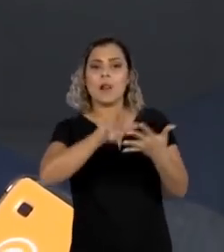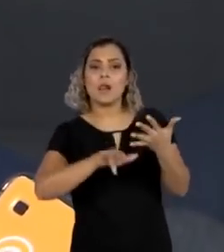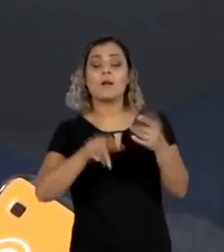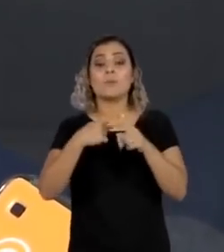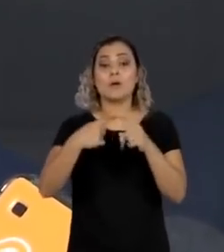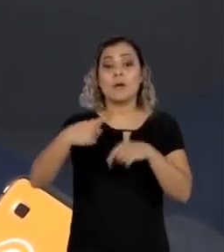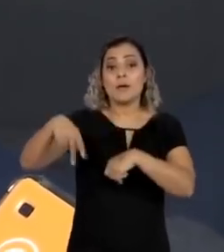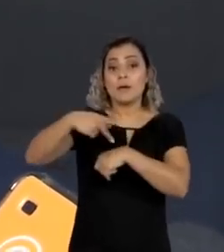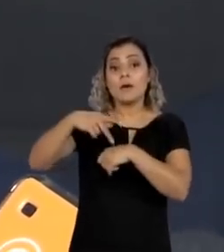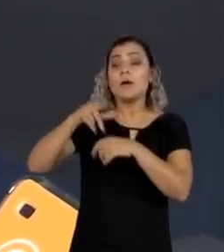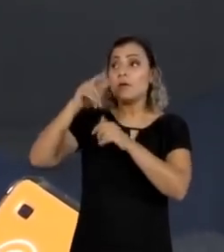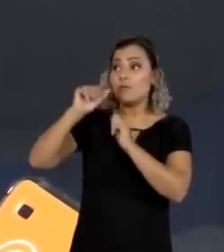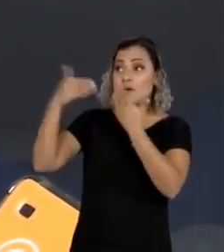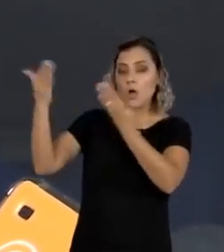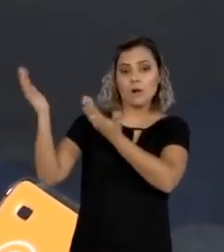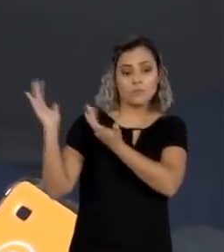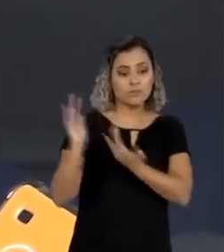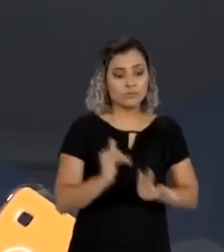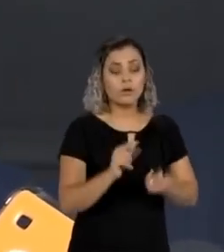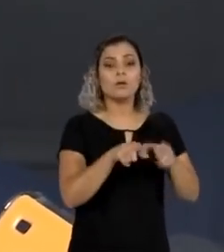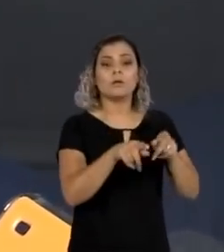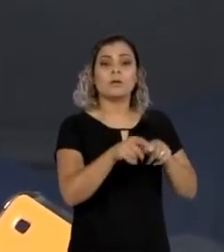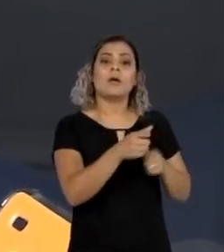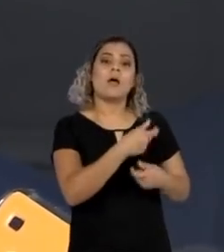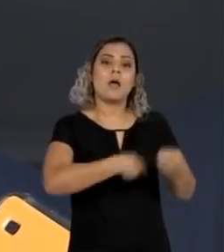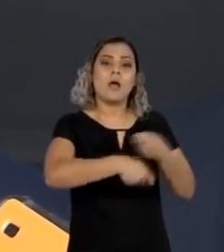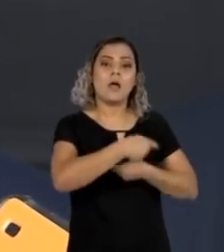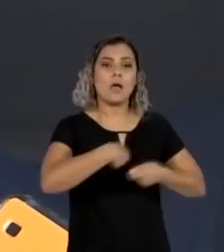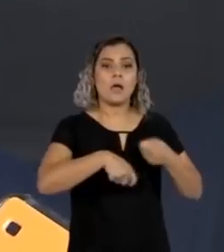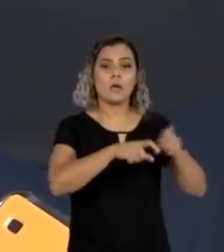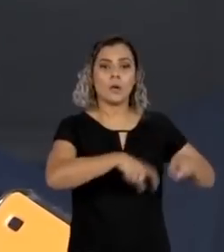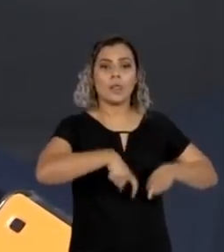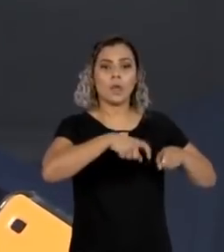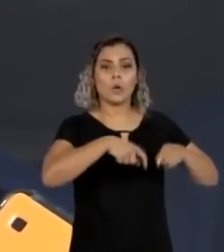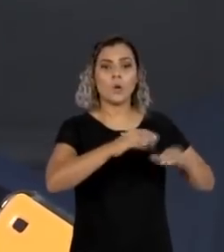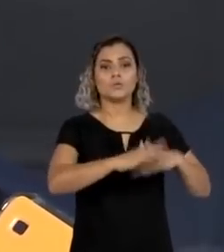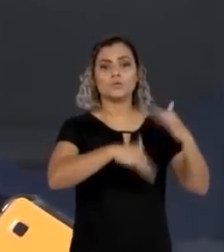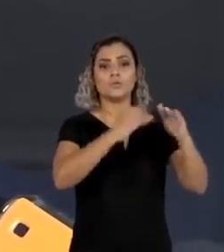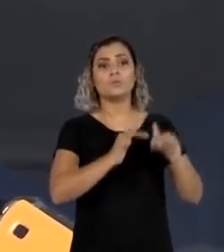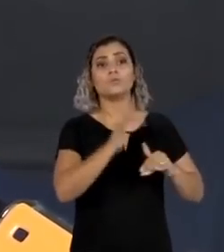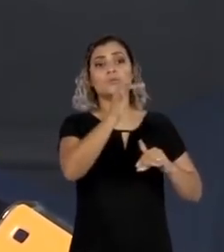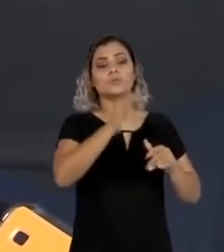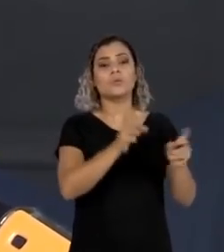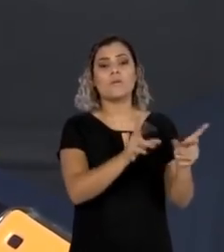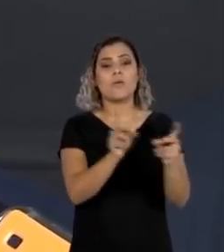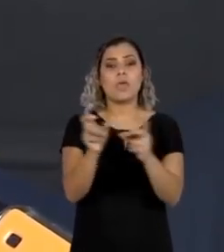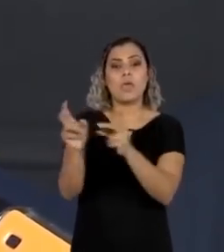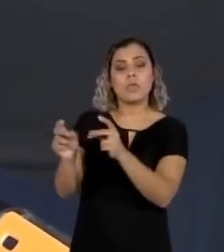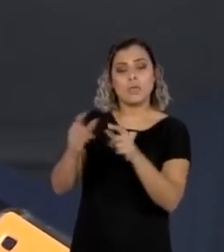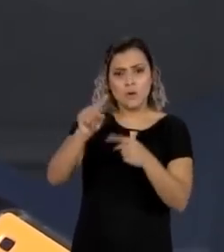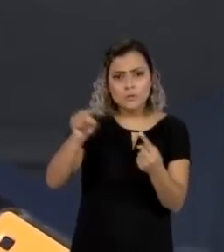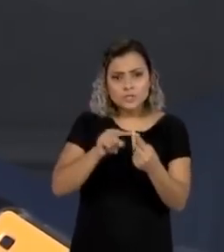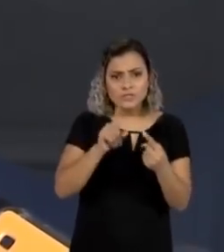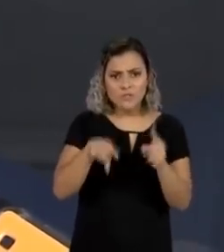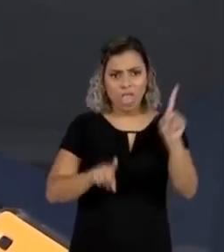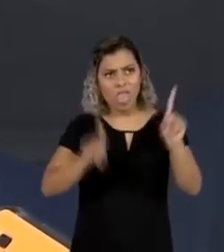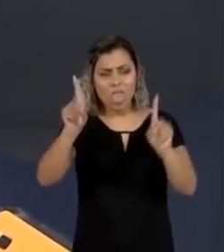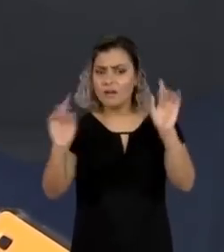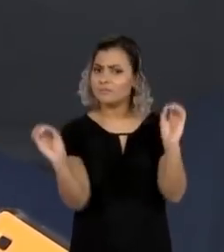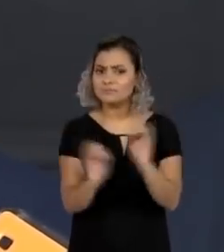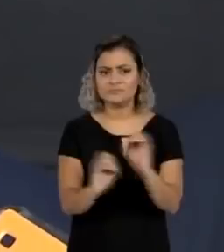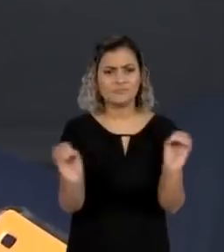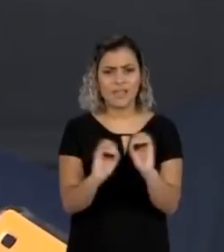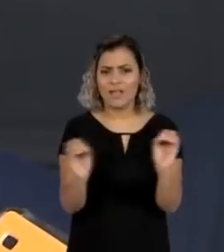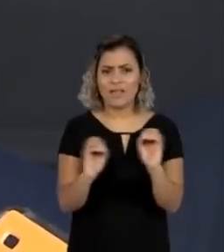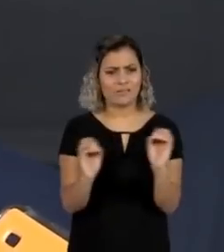do agro, ter a oportunidade de debater o futuro do agro, mas um futuro voltado para a exportação. O objetivo desse evento não é concorrer nem disputar com nenhum